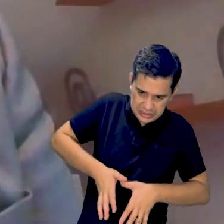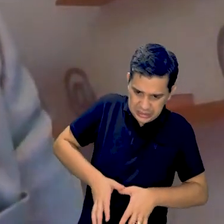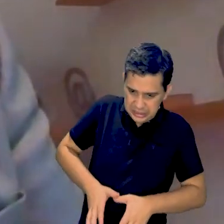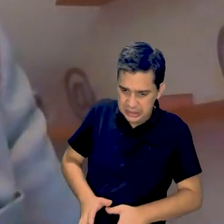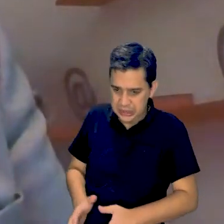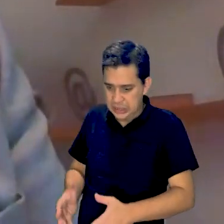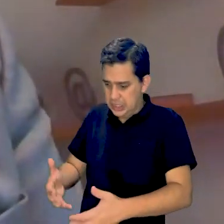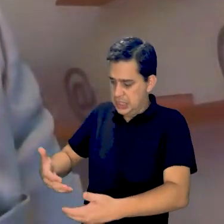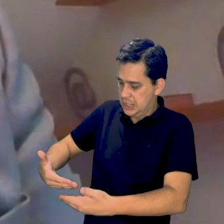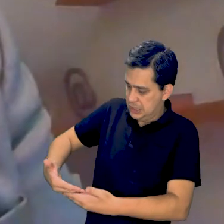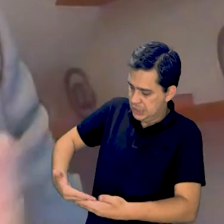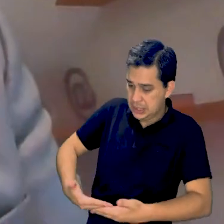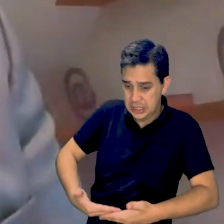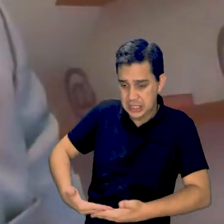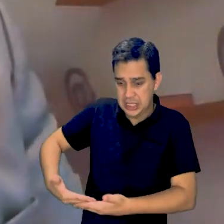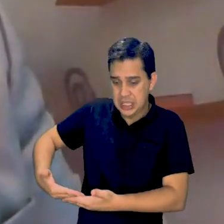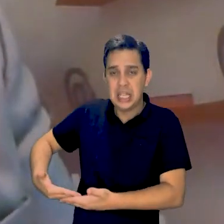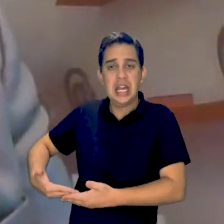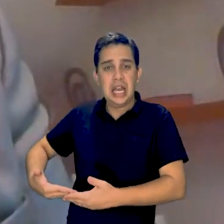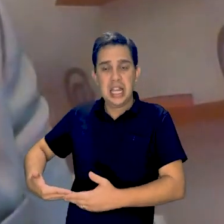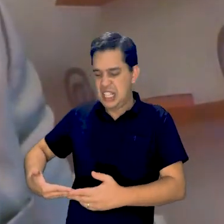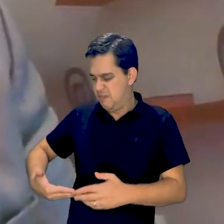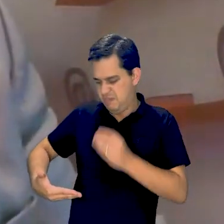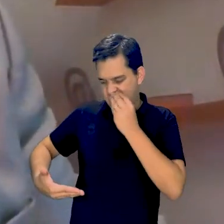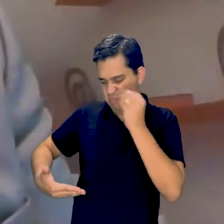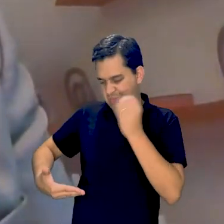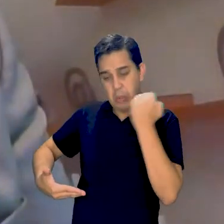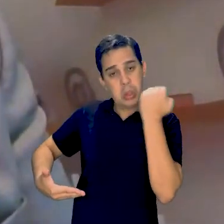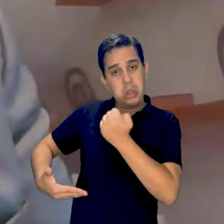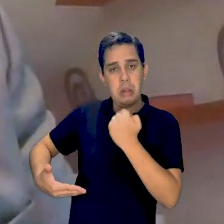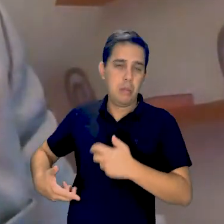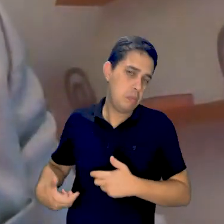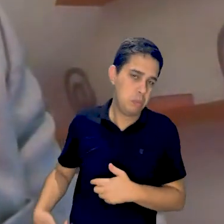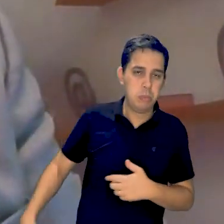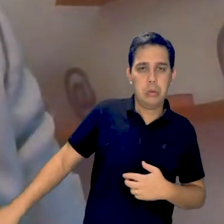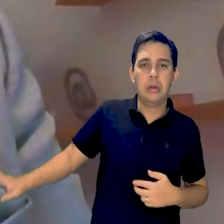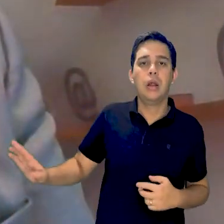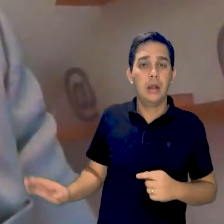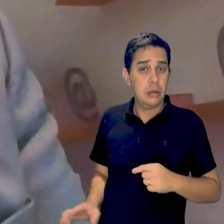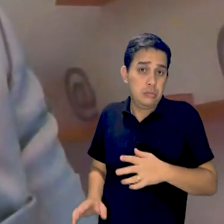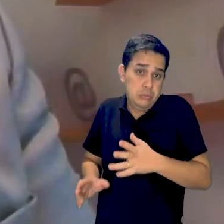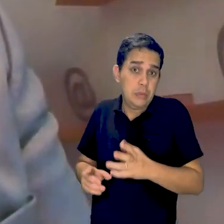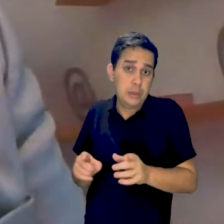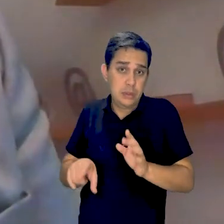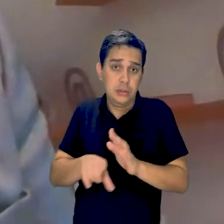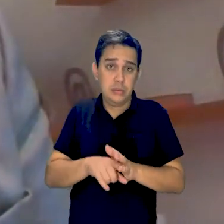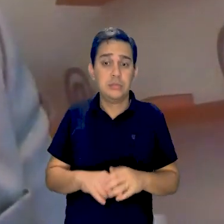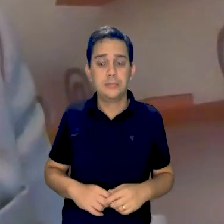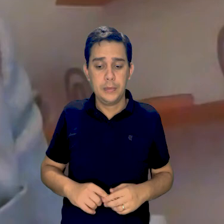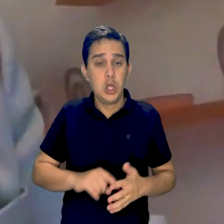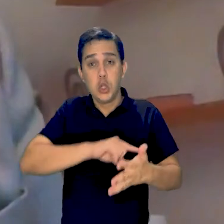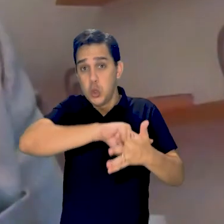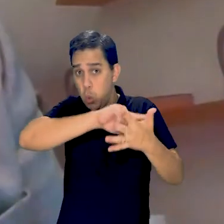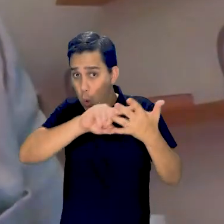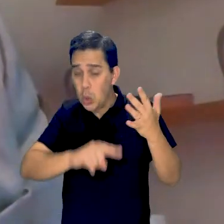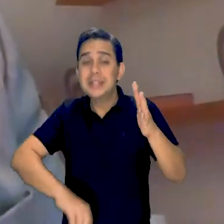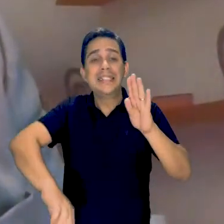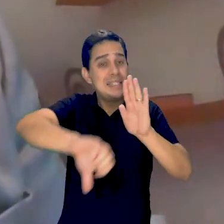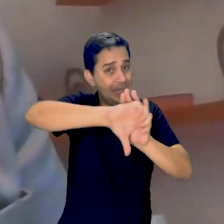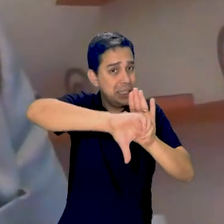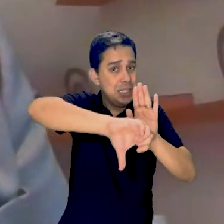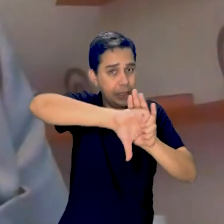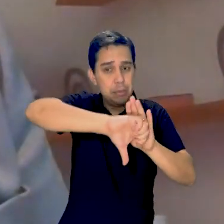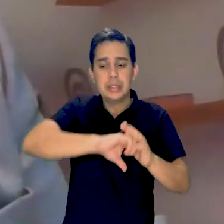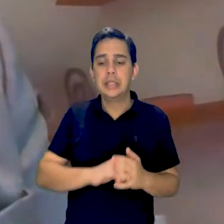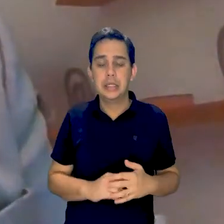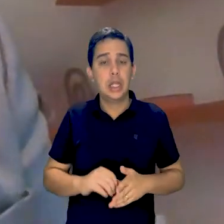estando ela sob o estado puerperal, que é o estado especial que a mulher fica logo após dar à luz. Então, todos esses crimes que